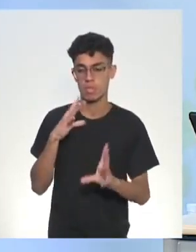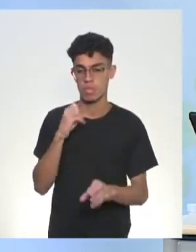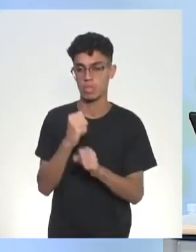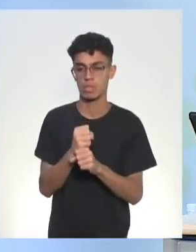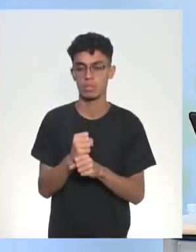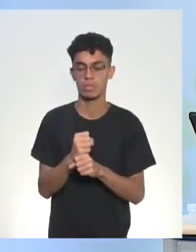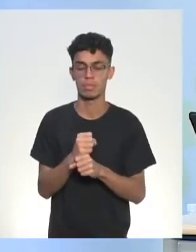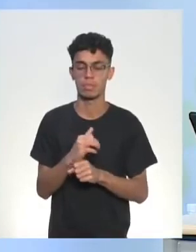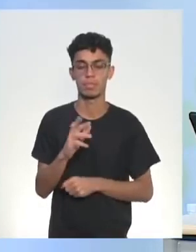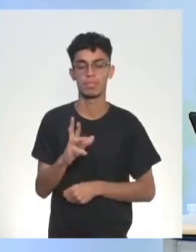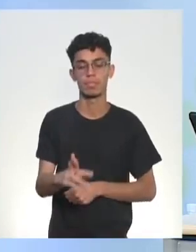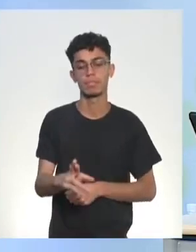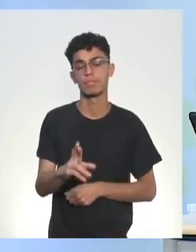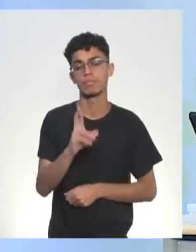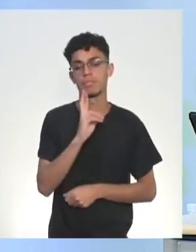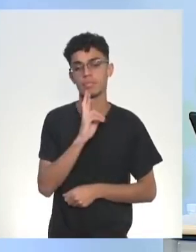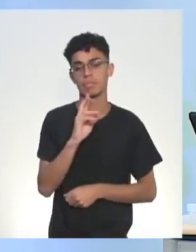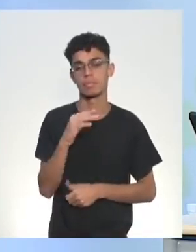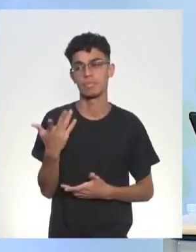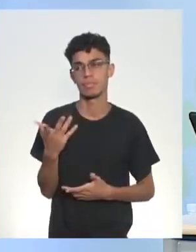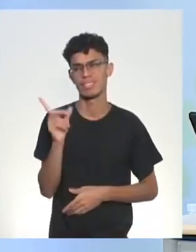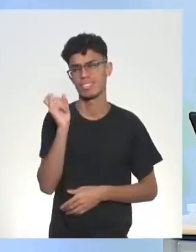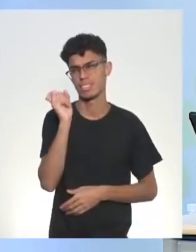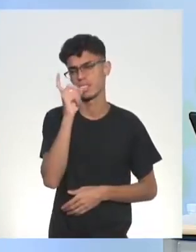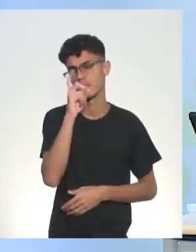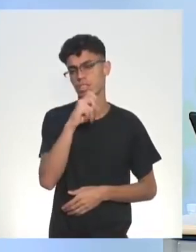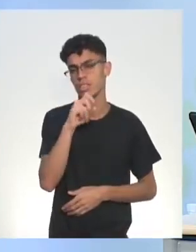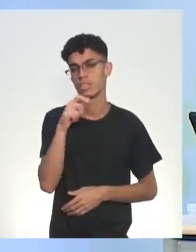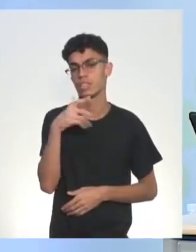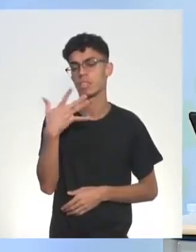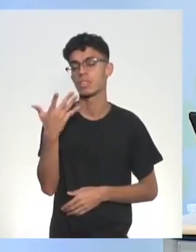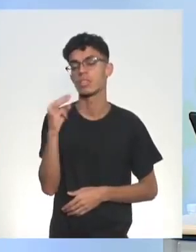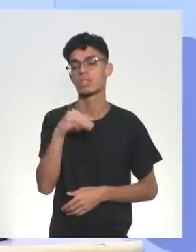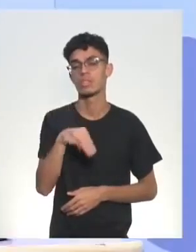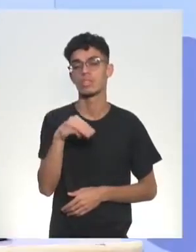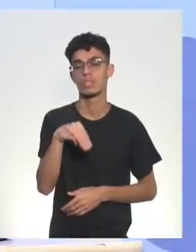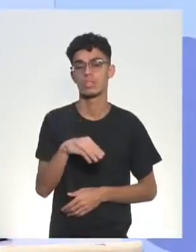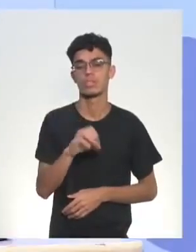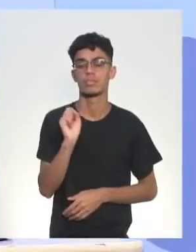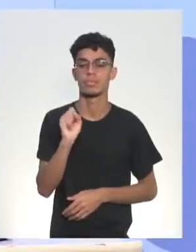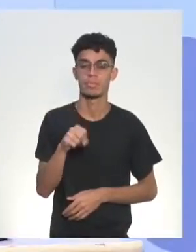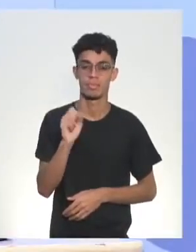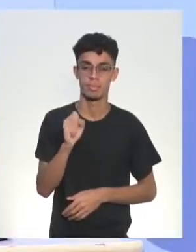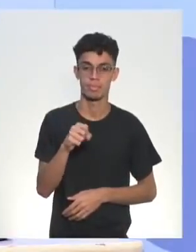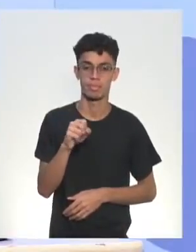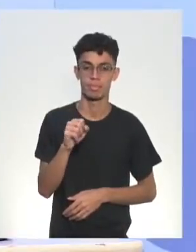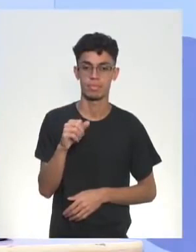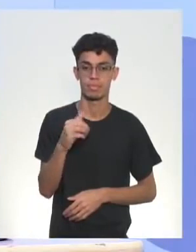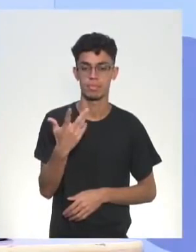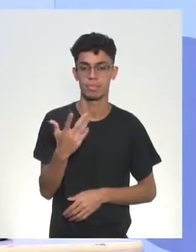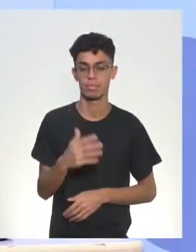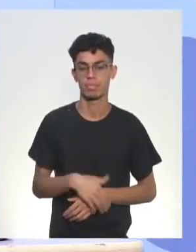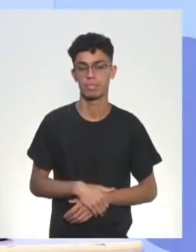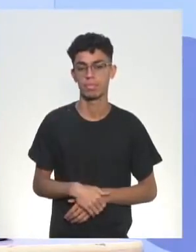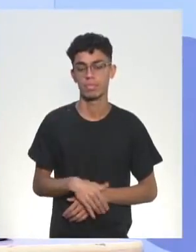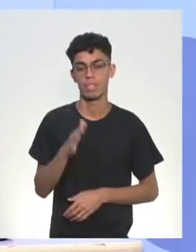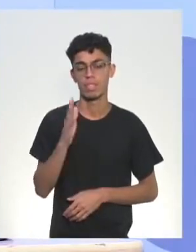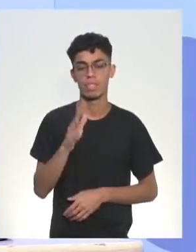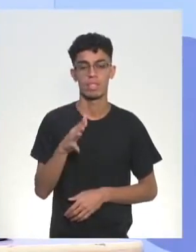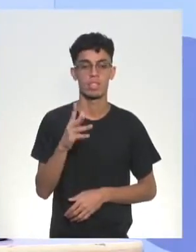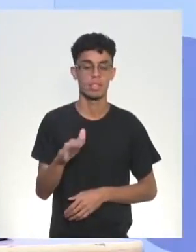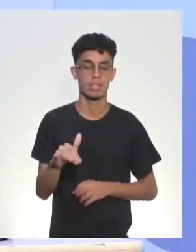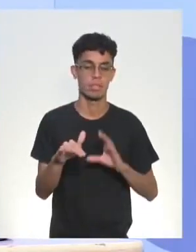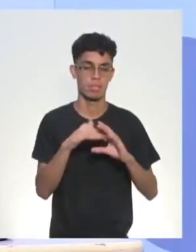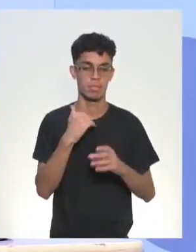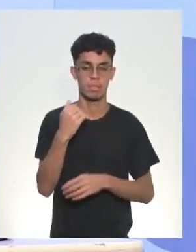me diga qual é a resposta. Professora Inês, essa é um pouquinho mais elaborada. Quanto tempo? Sim, é mais elaborada, embora já tenha resposta no